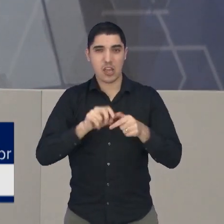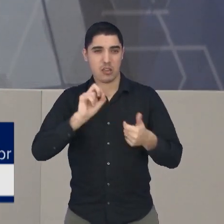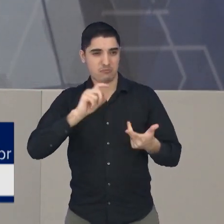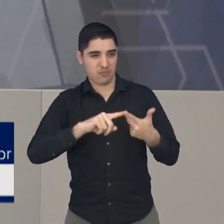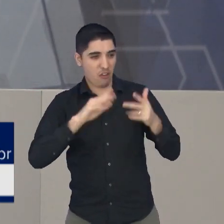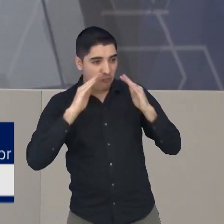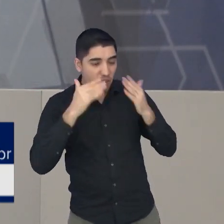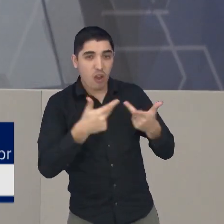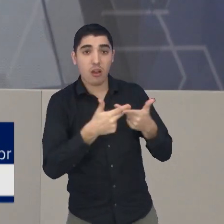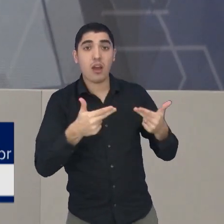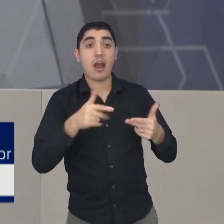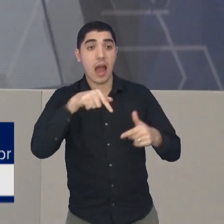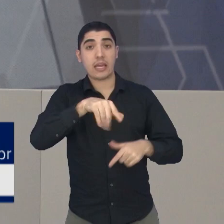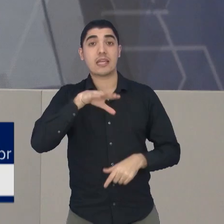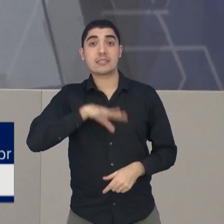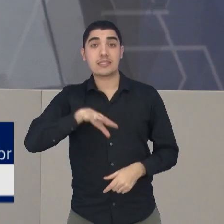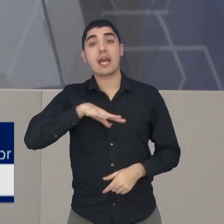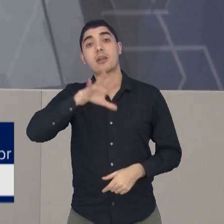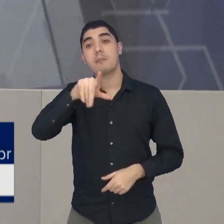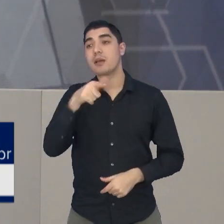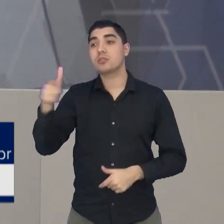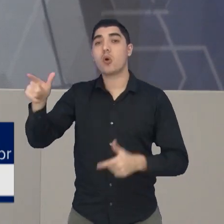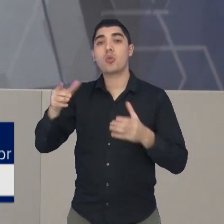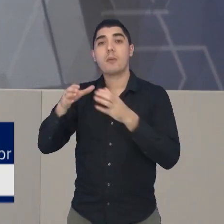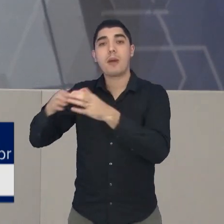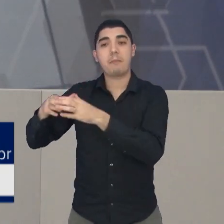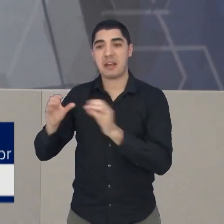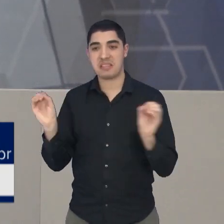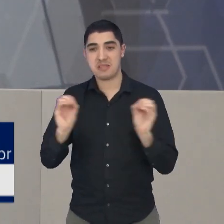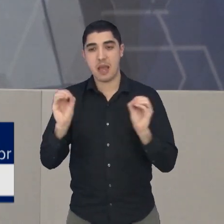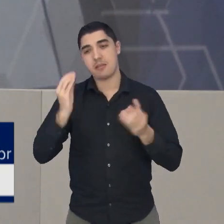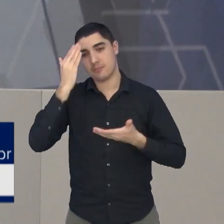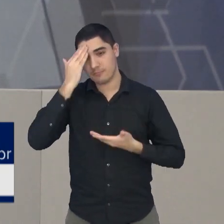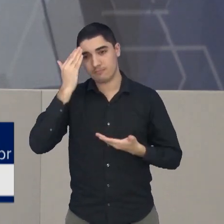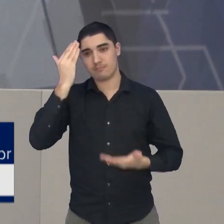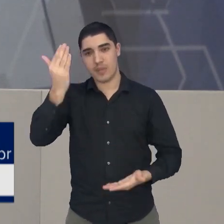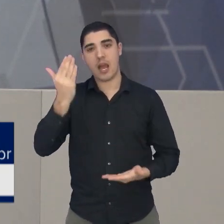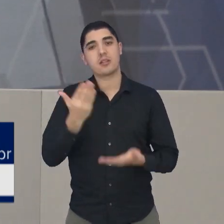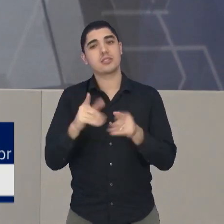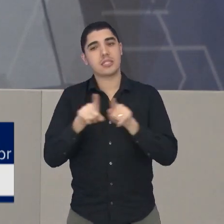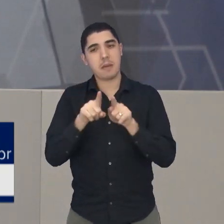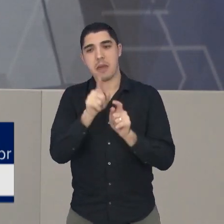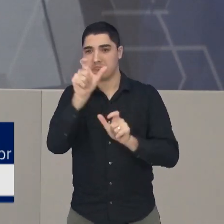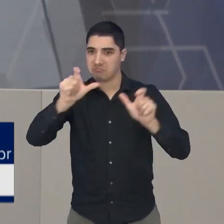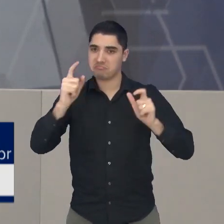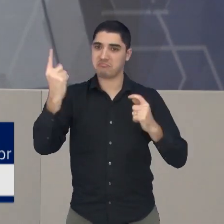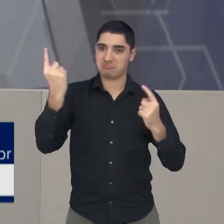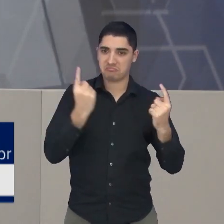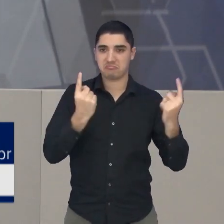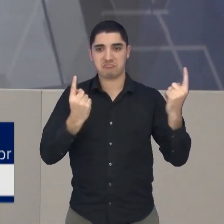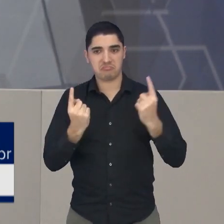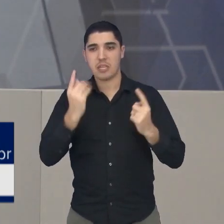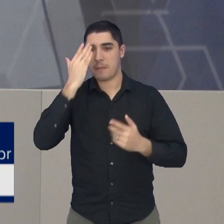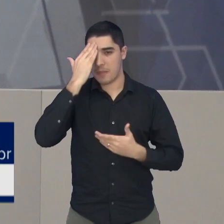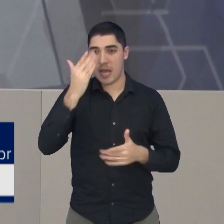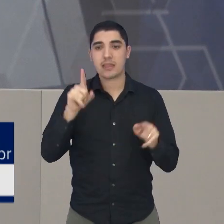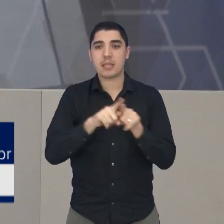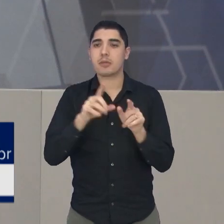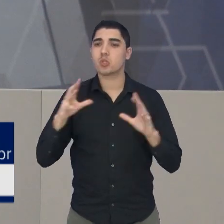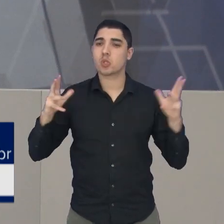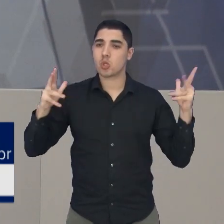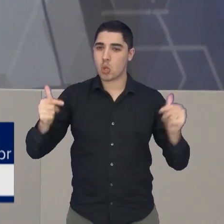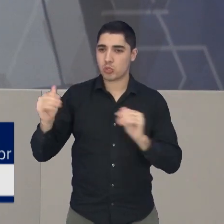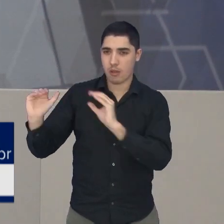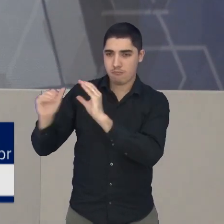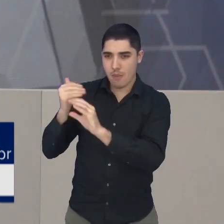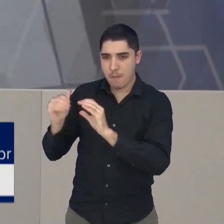Vila Diana e não para a periferia de São José dos Campos. Muito obrigada, obrigada por ter vindo, obrigada a todos que me mandaram o